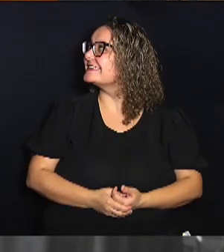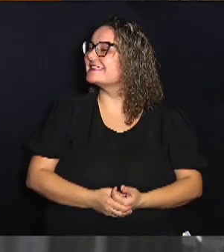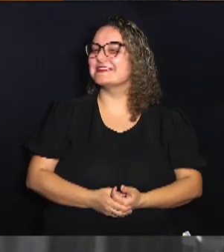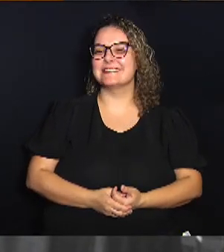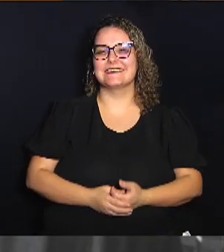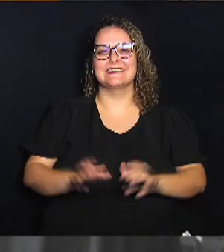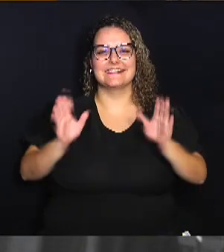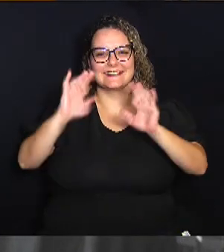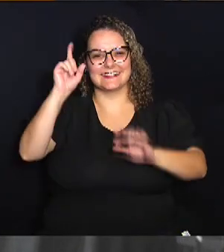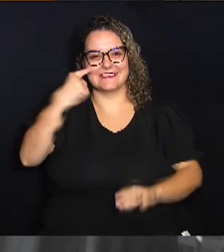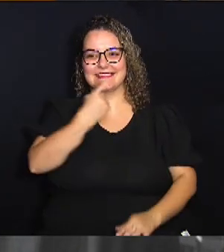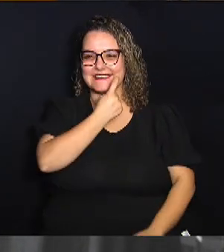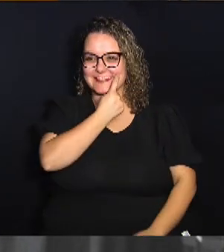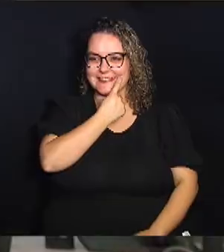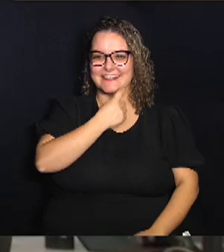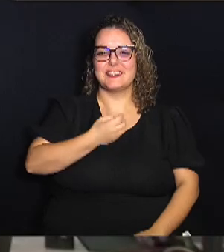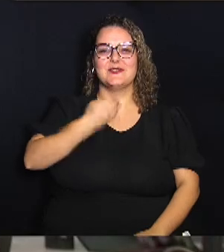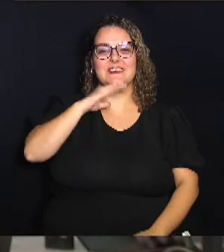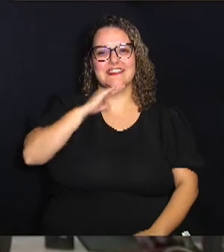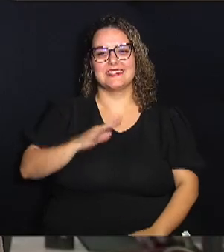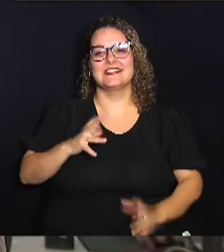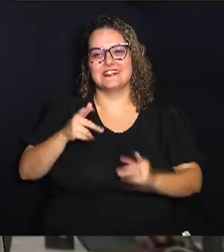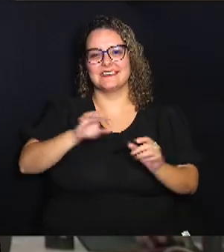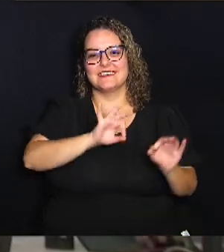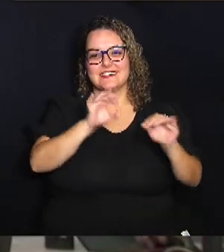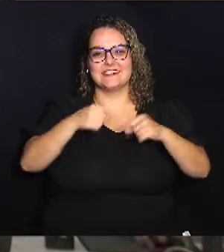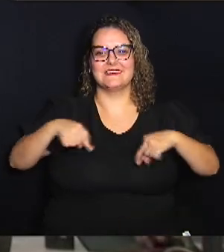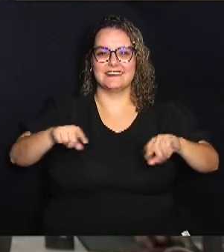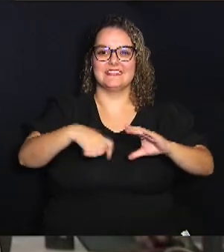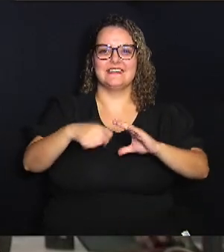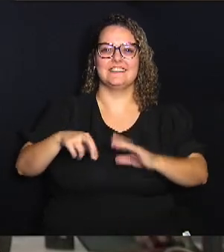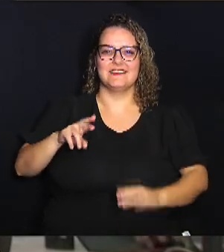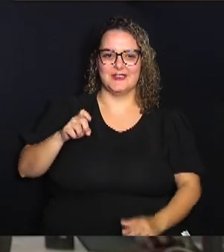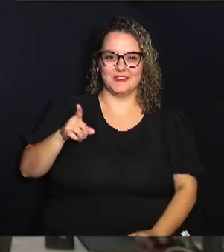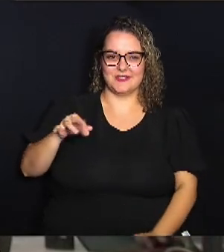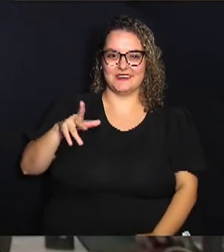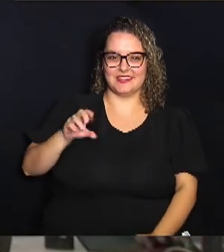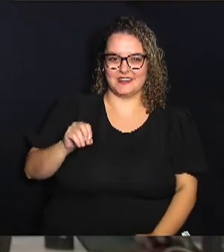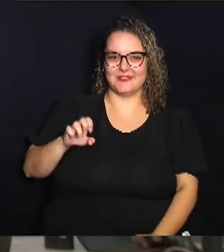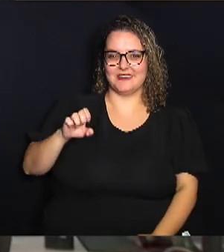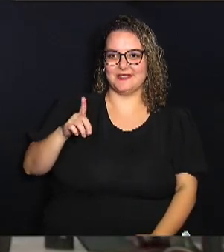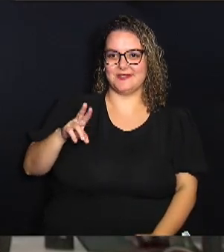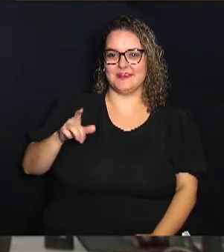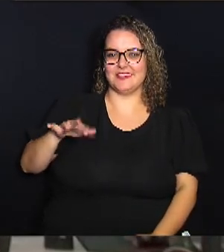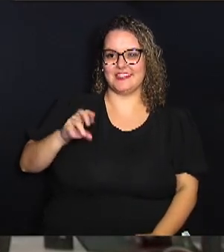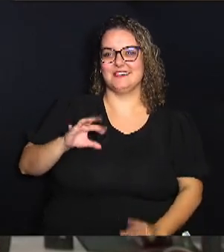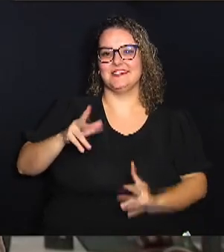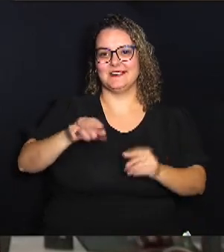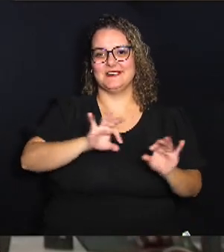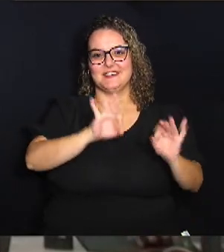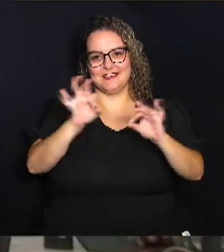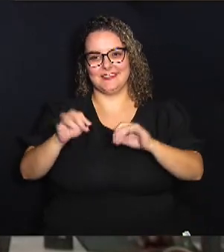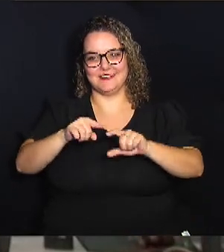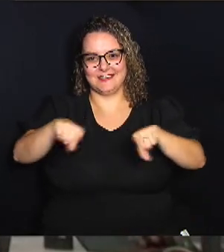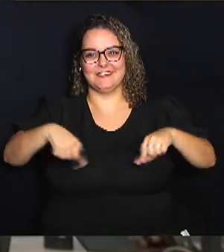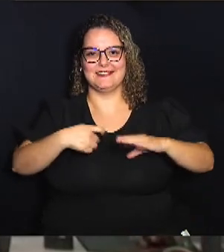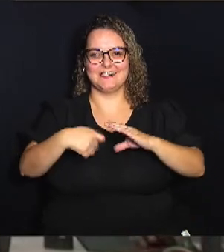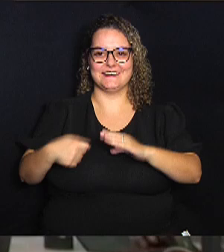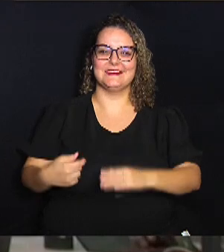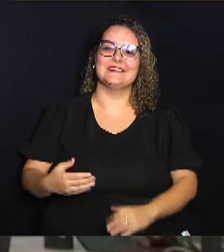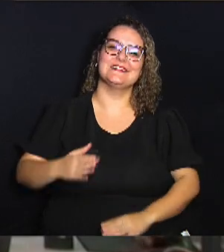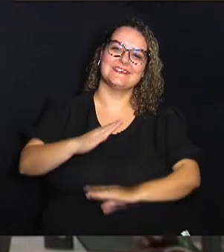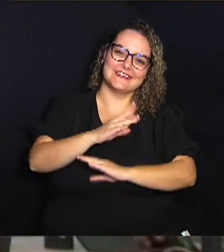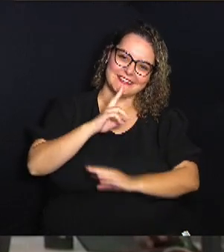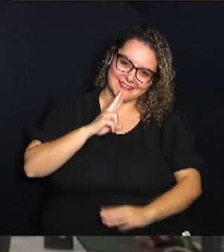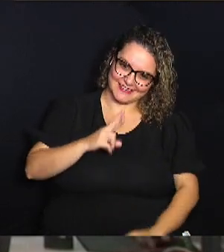Oi, Mirna, boa tarde a todos que estão aí no estúdio, Rodrigo, Eduardo e Raul, e a todos que nos acompanham no Estúdio Câmara.